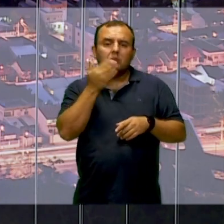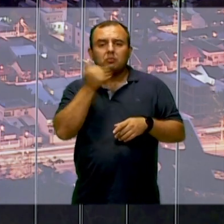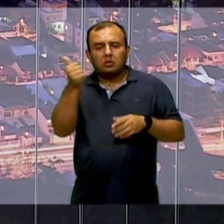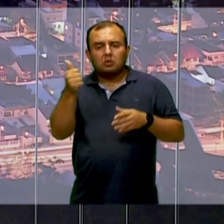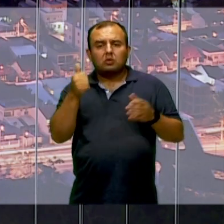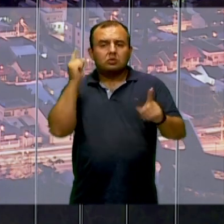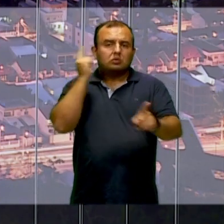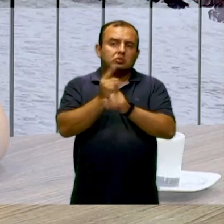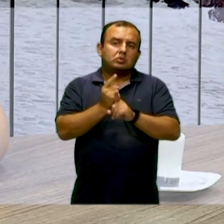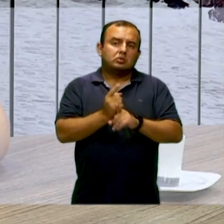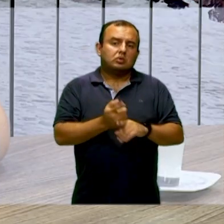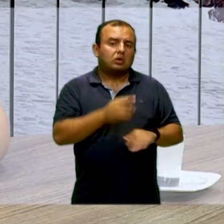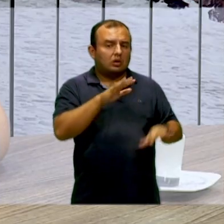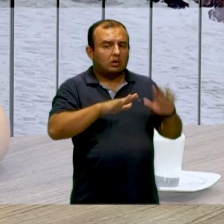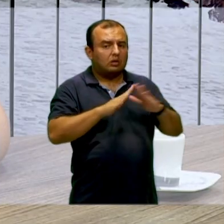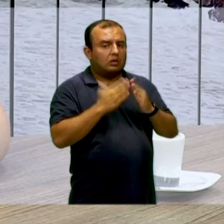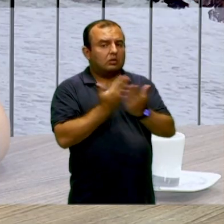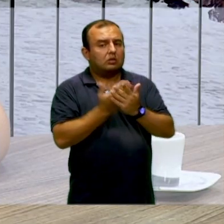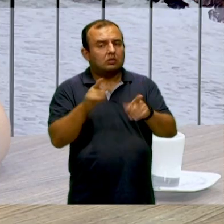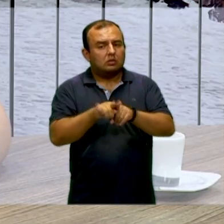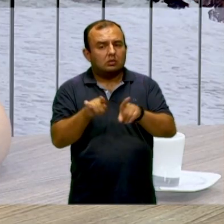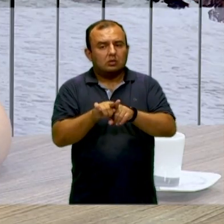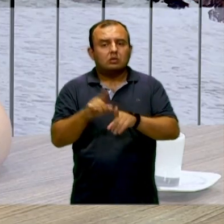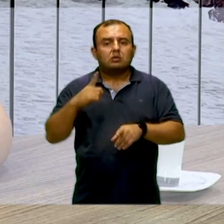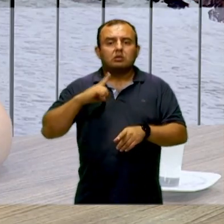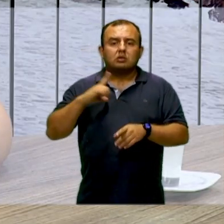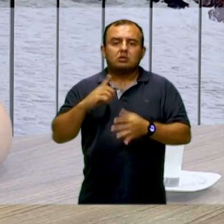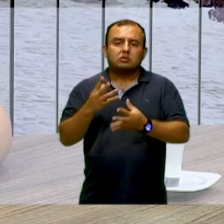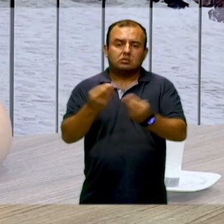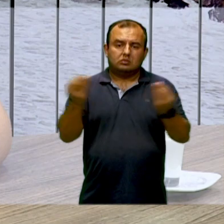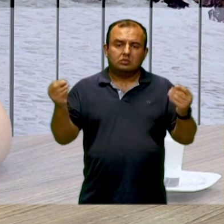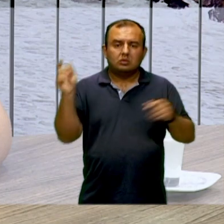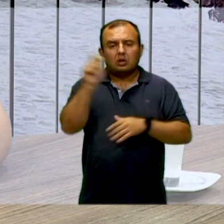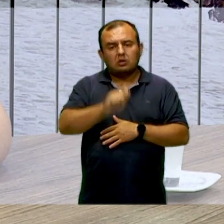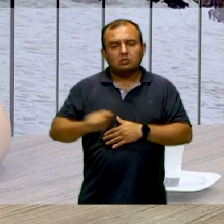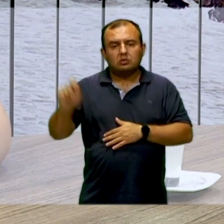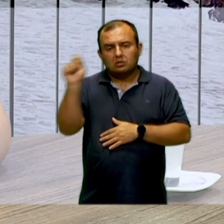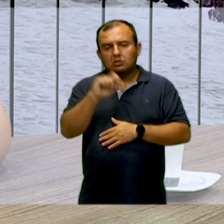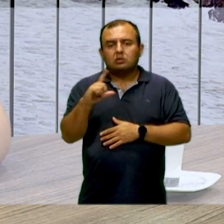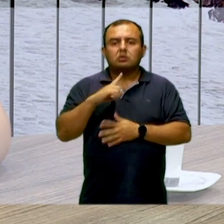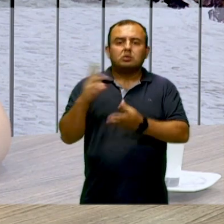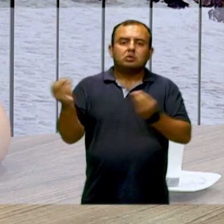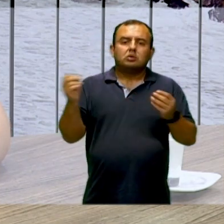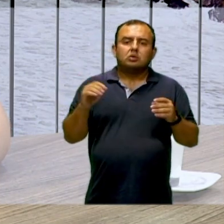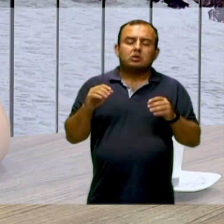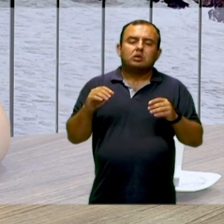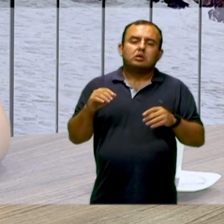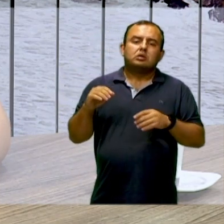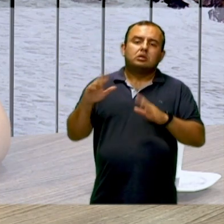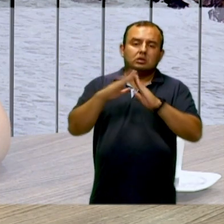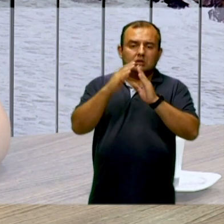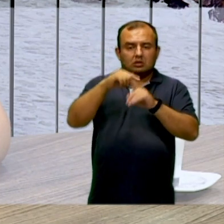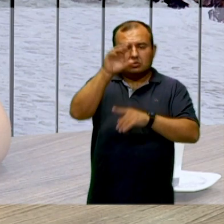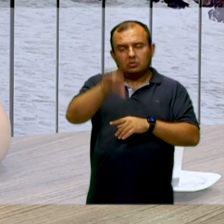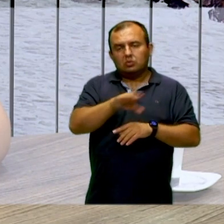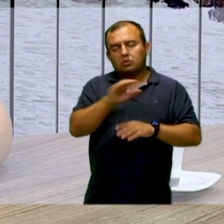fazer esses encontros? As escolas também, mas nós temos bastante associações, nós temos os salões